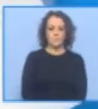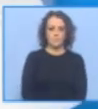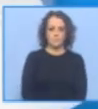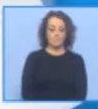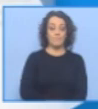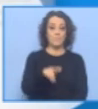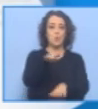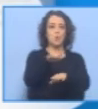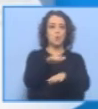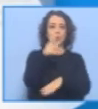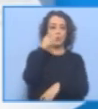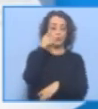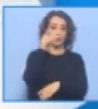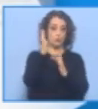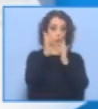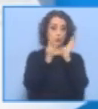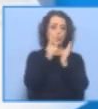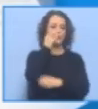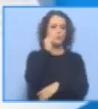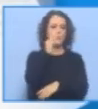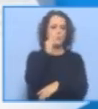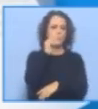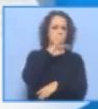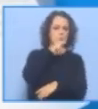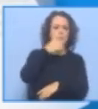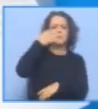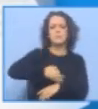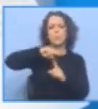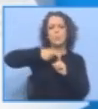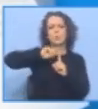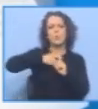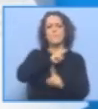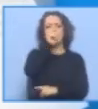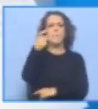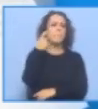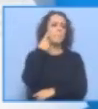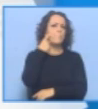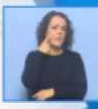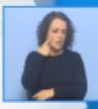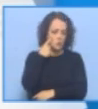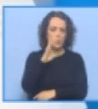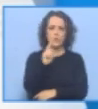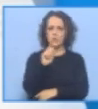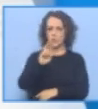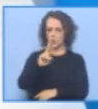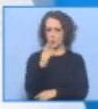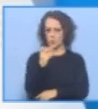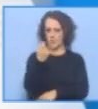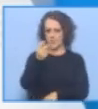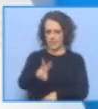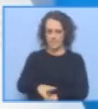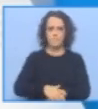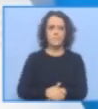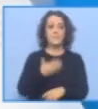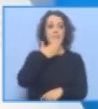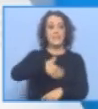Os pais de Jesus iam todos os anos a Jerusalém pela festa da Páscoa. Quando ele fez 12 anos, subiram